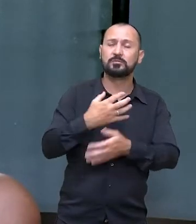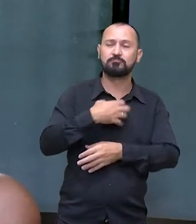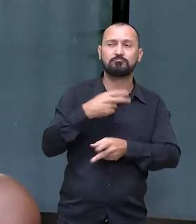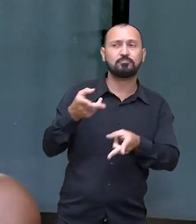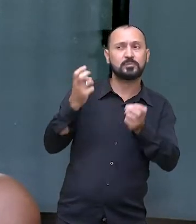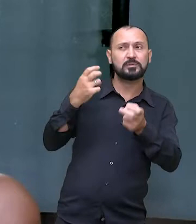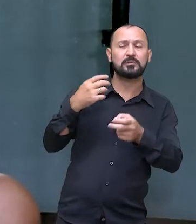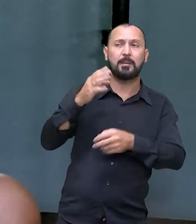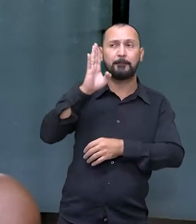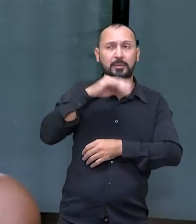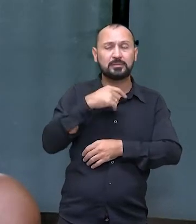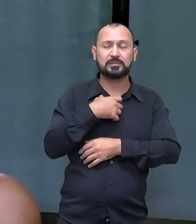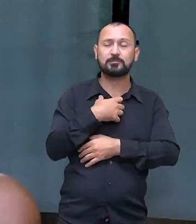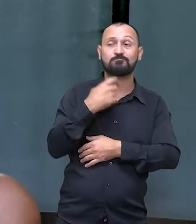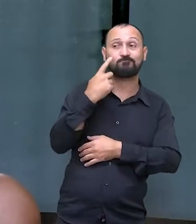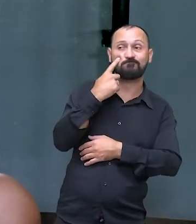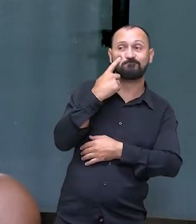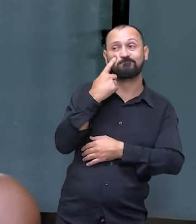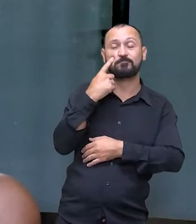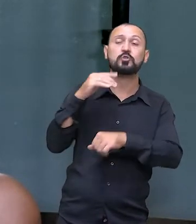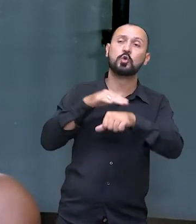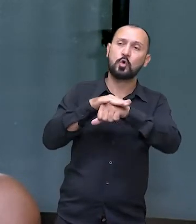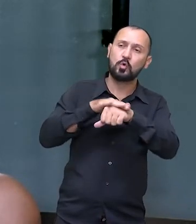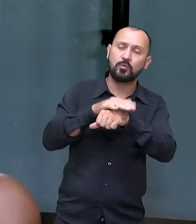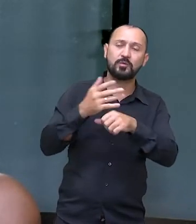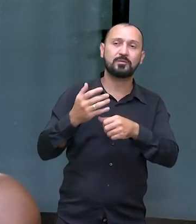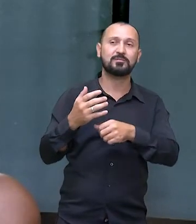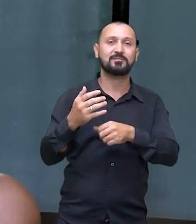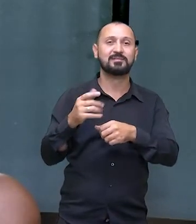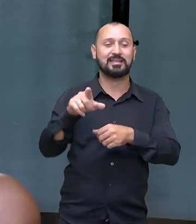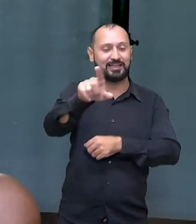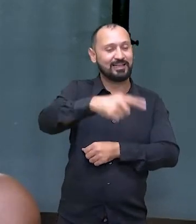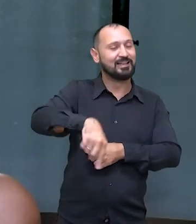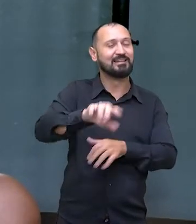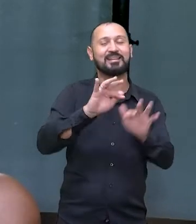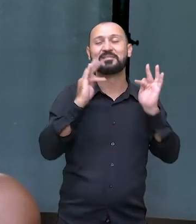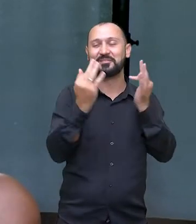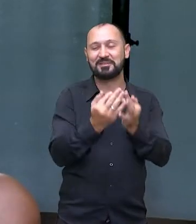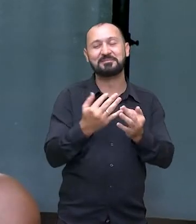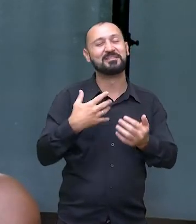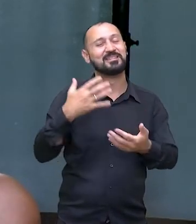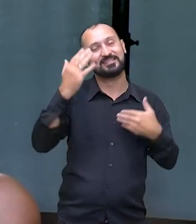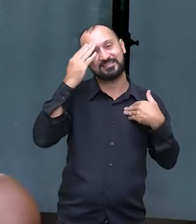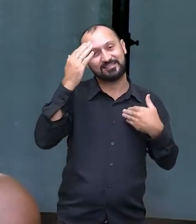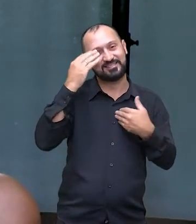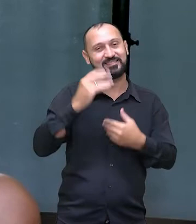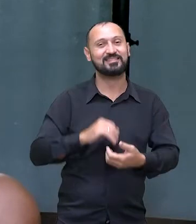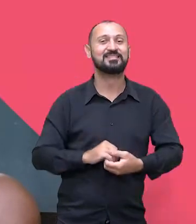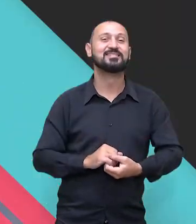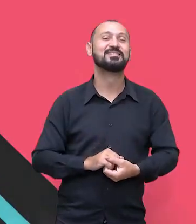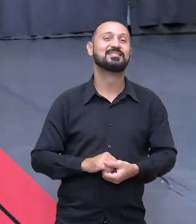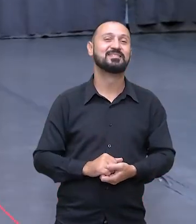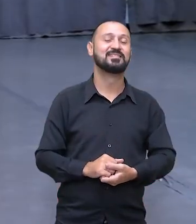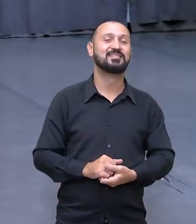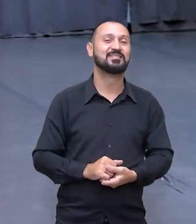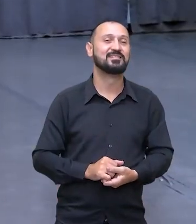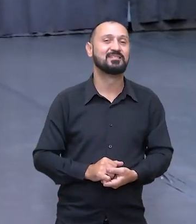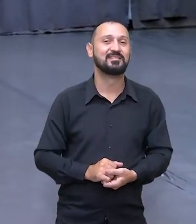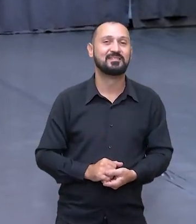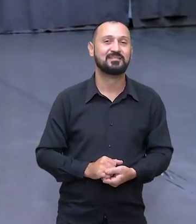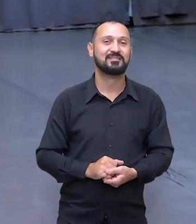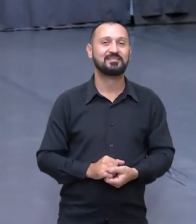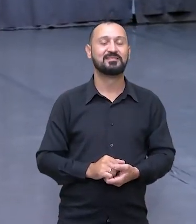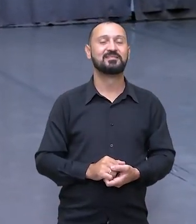quando tem alguém muito mal a gente conversa, enfim, virou minha família e isso é muito gratificante mesmo.